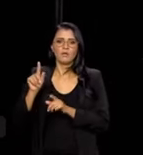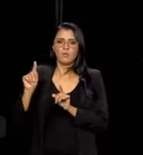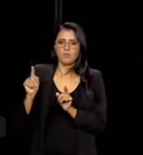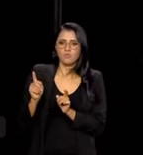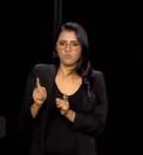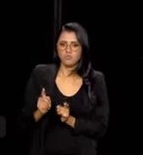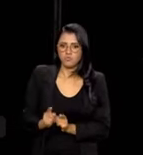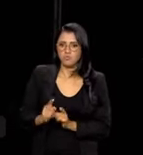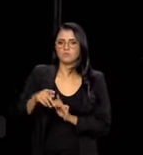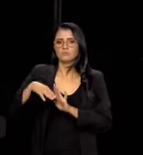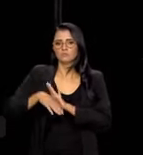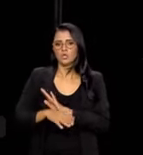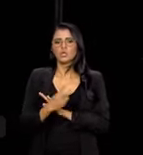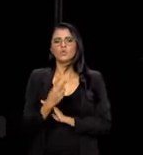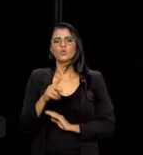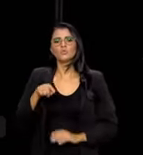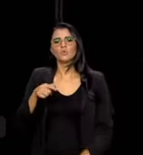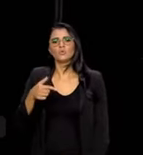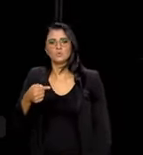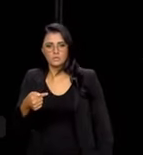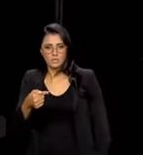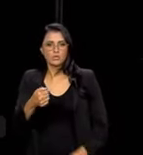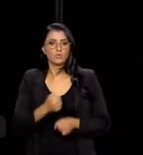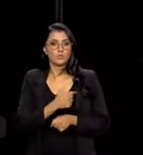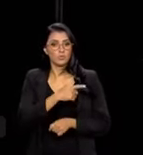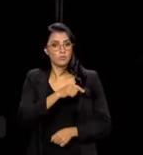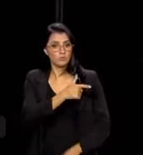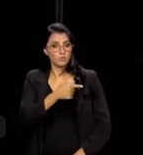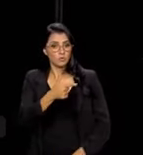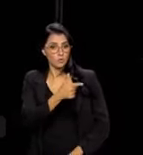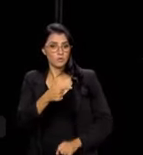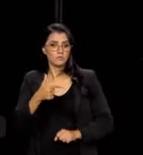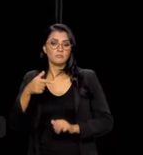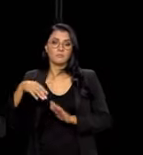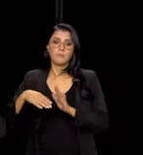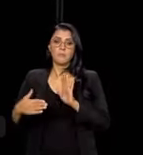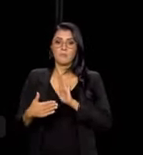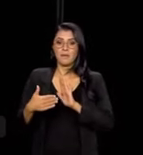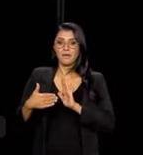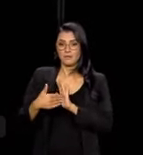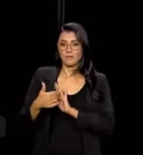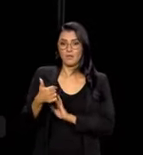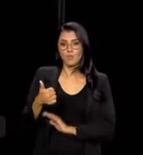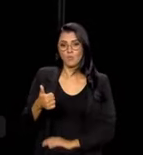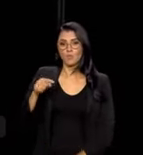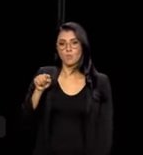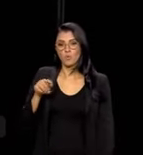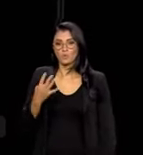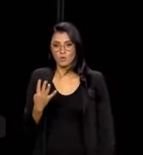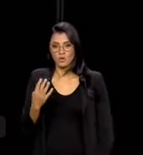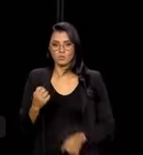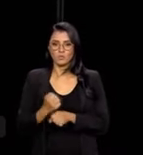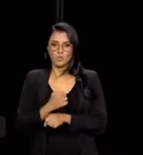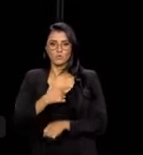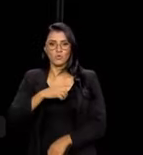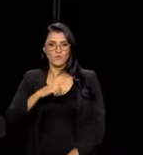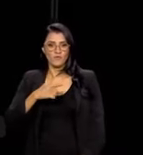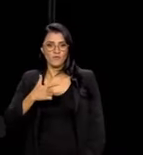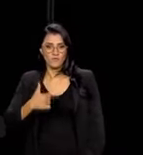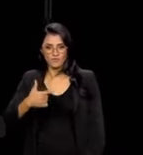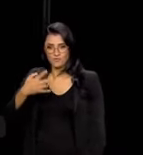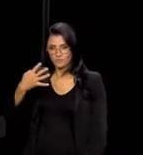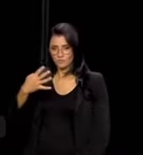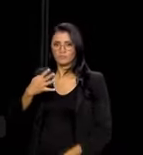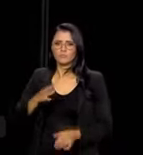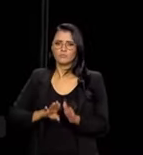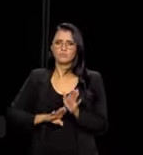desacelerar seu crescimento de 2,7% em 2022 para 1,4% em 2024, o crescimento previsto